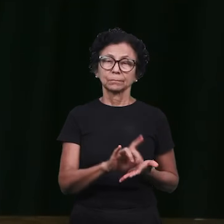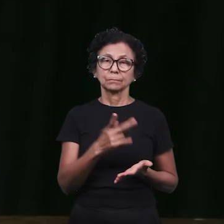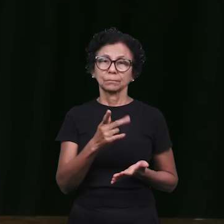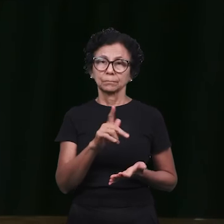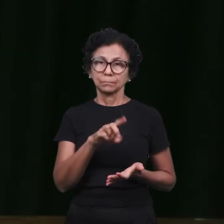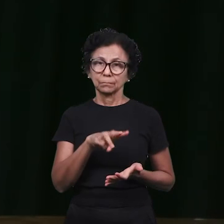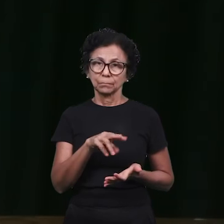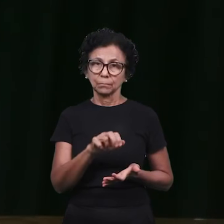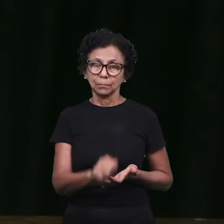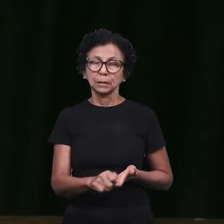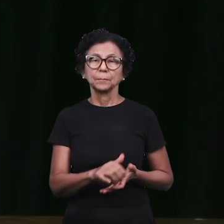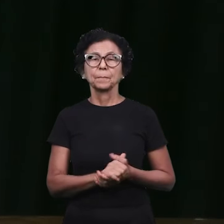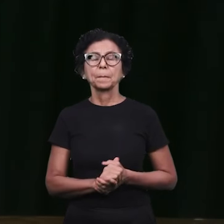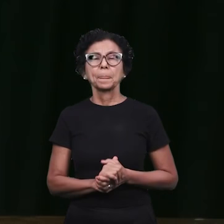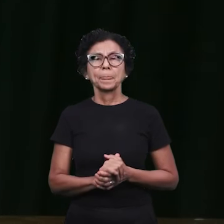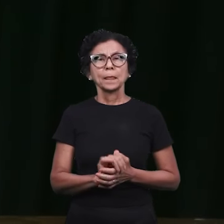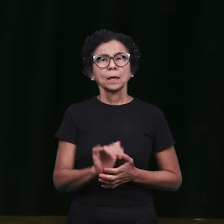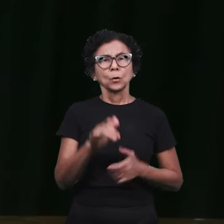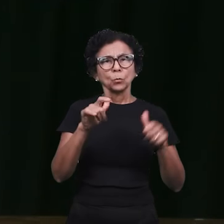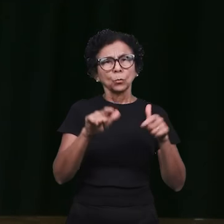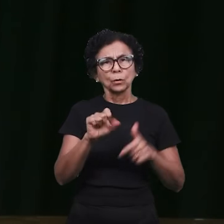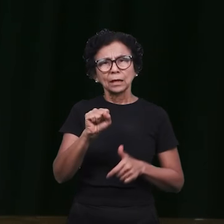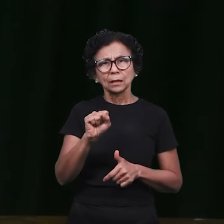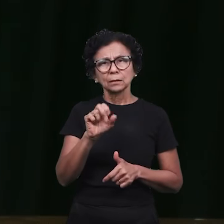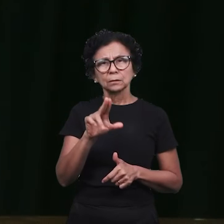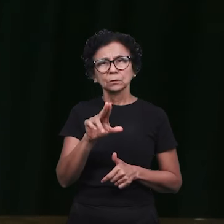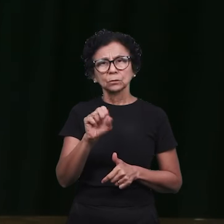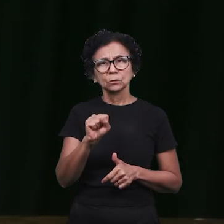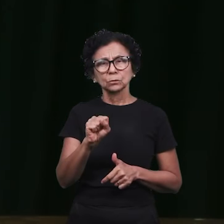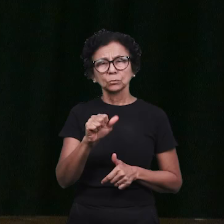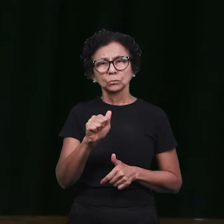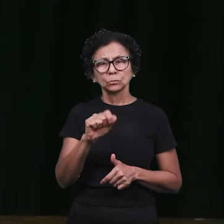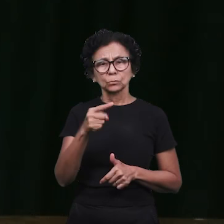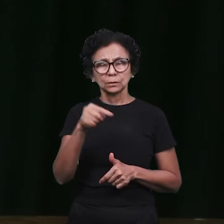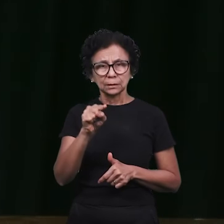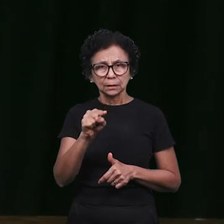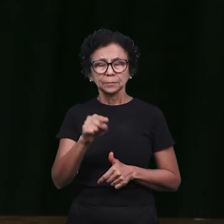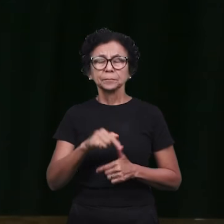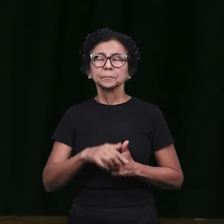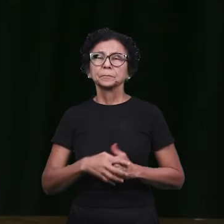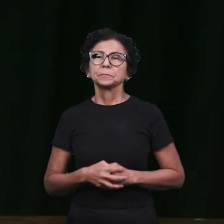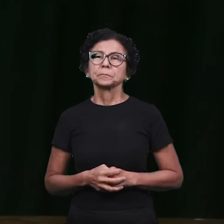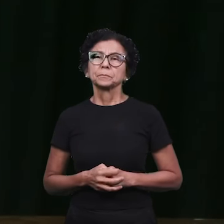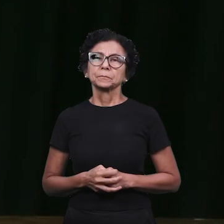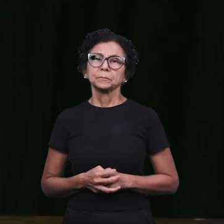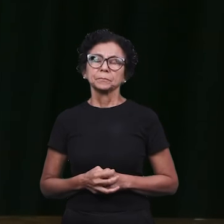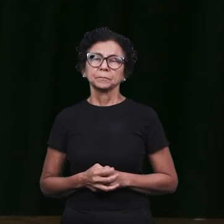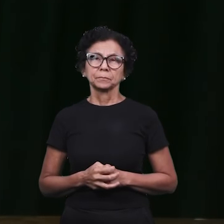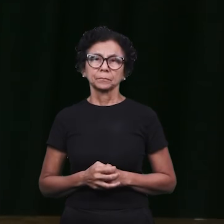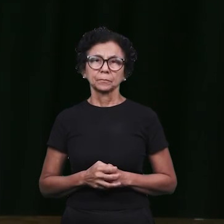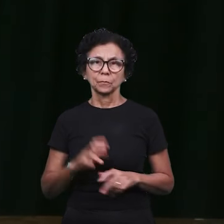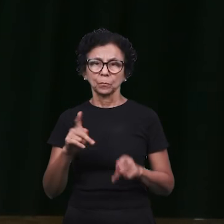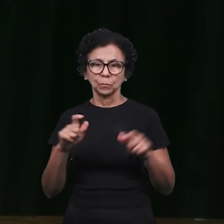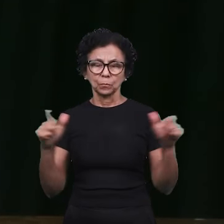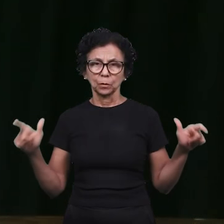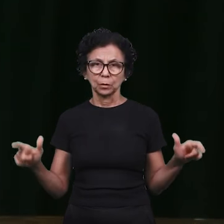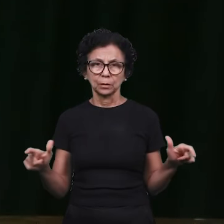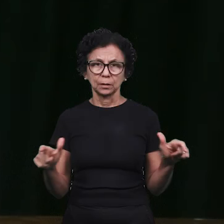em Suzã, a maioria estava em Suzã, talvez esparramado em outras províncias, mas a maioria estava ali em Suzã,